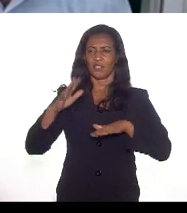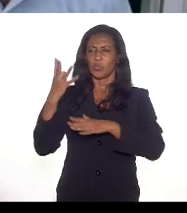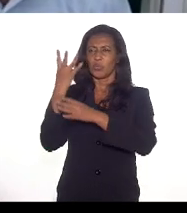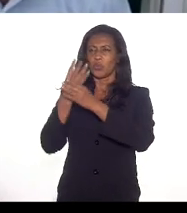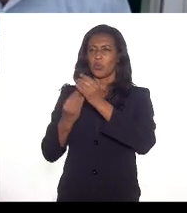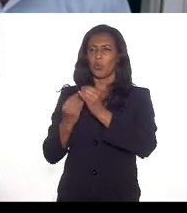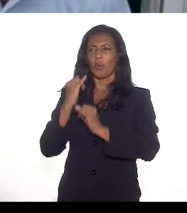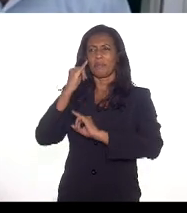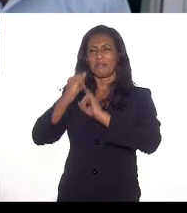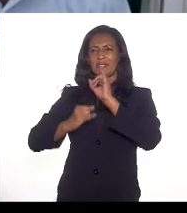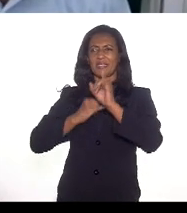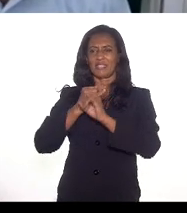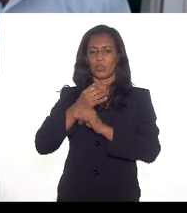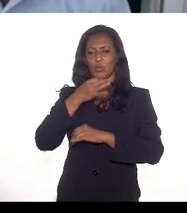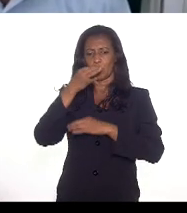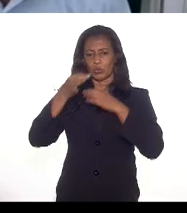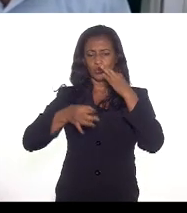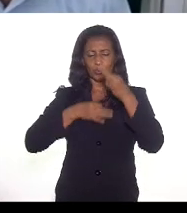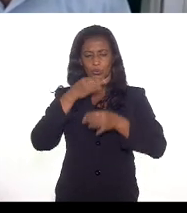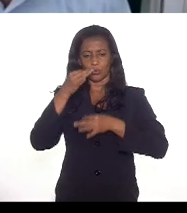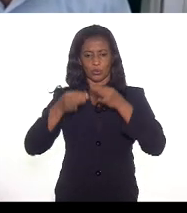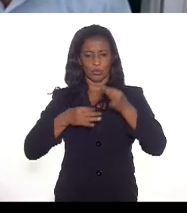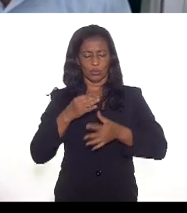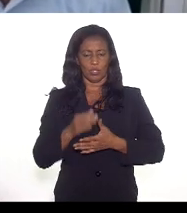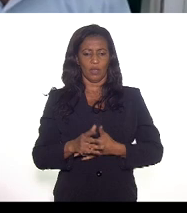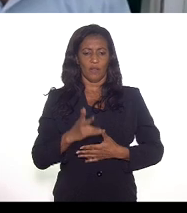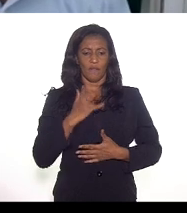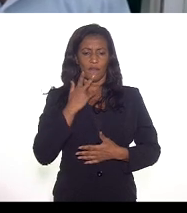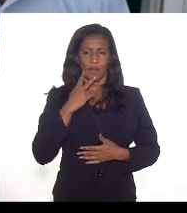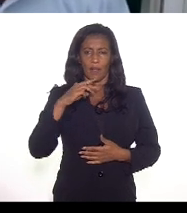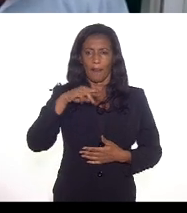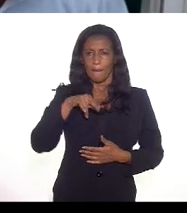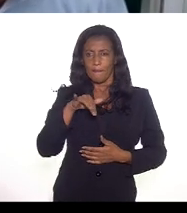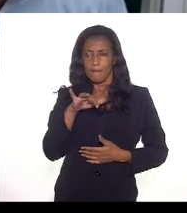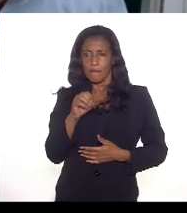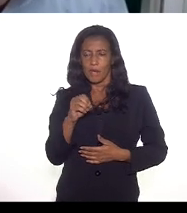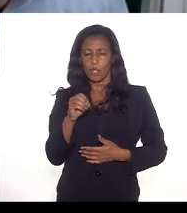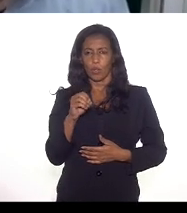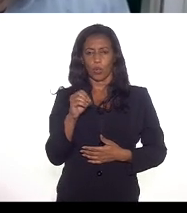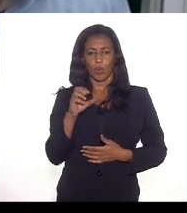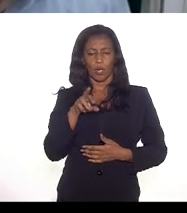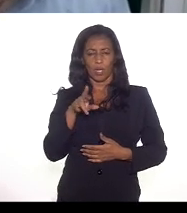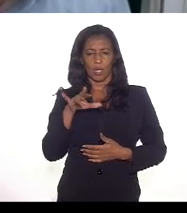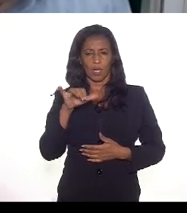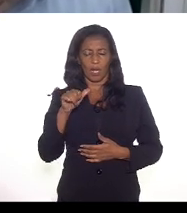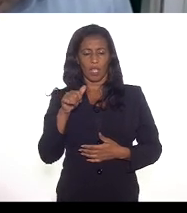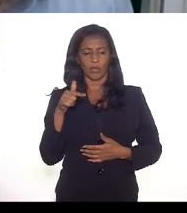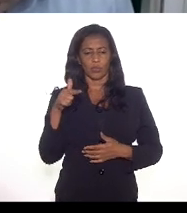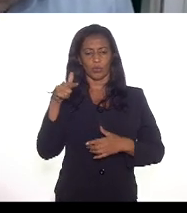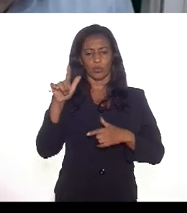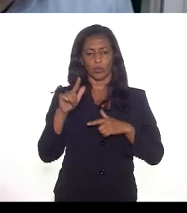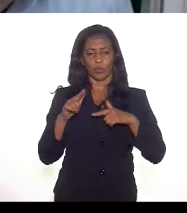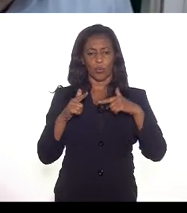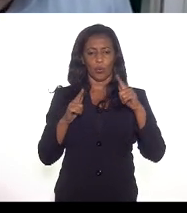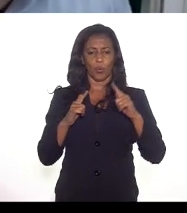nenhum. Agencial, da questão do microcrédito através da Age Rio, Gás, entre outros.